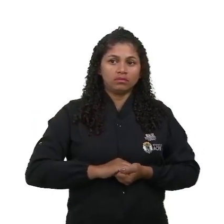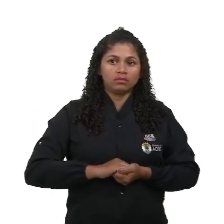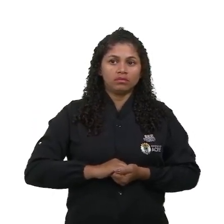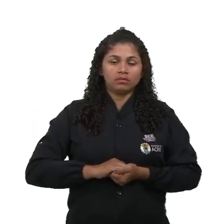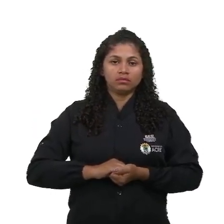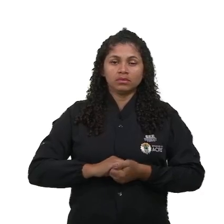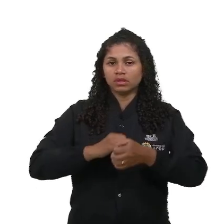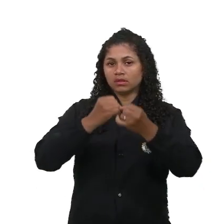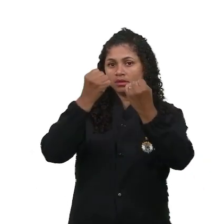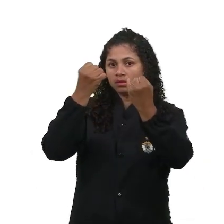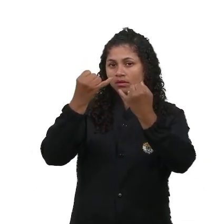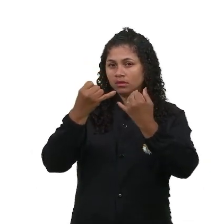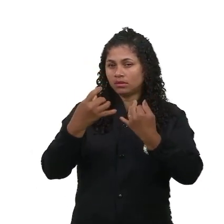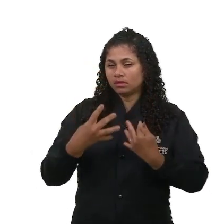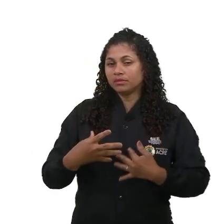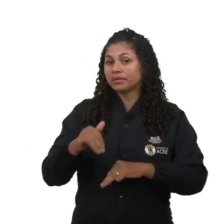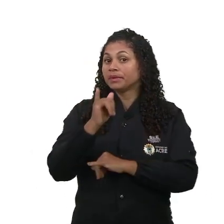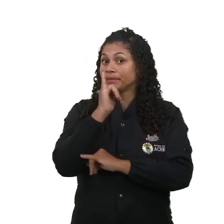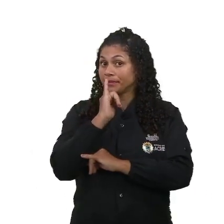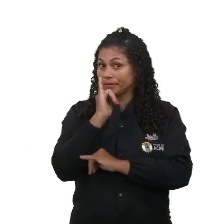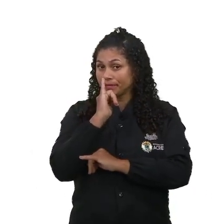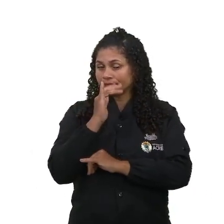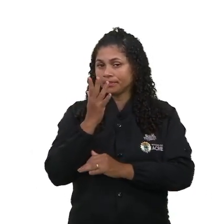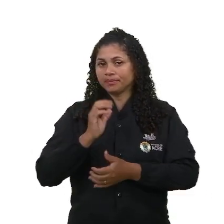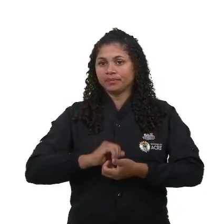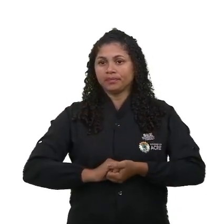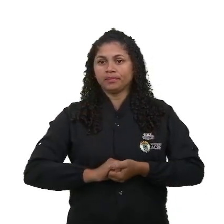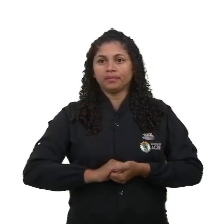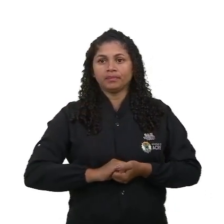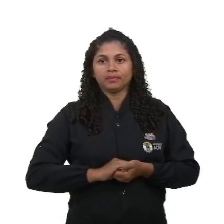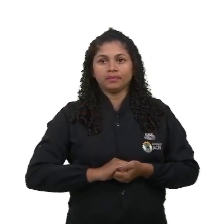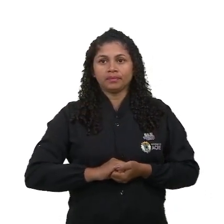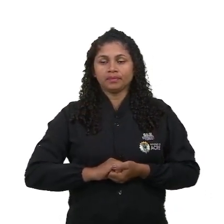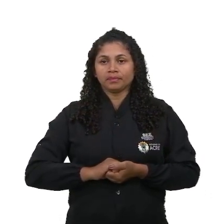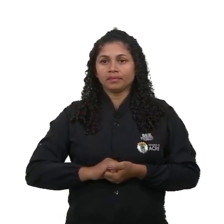Eu vou explicar isso com exemplos.